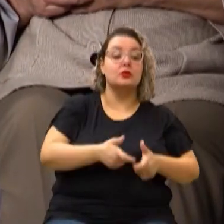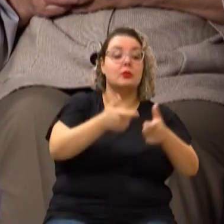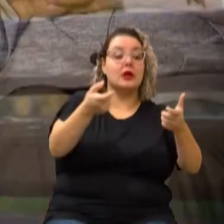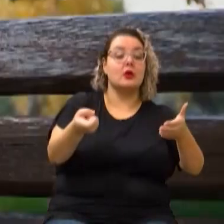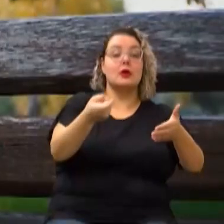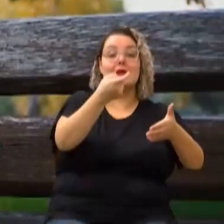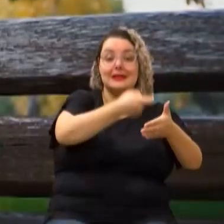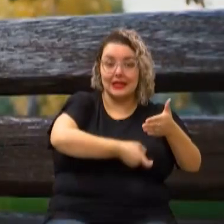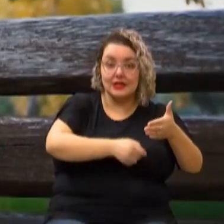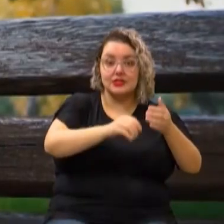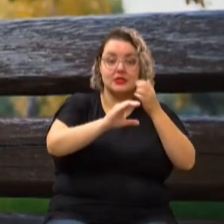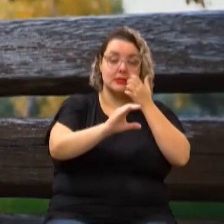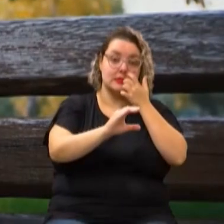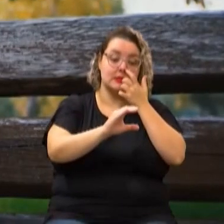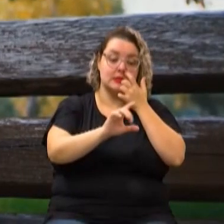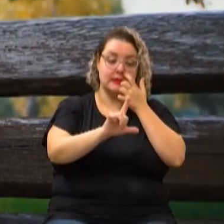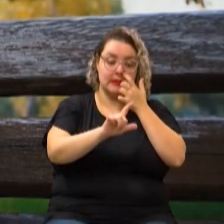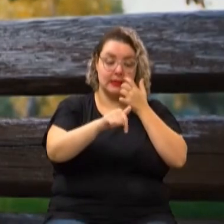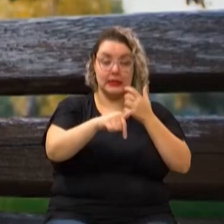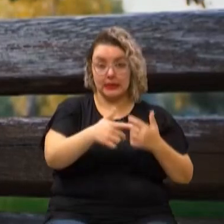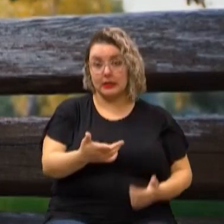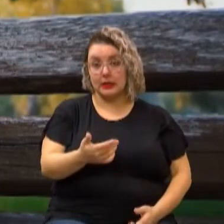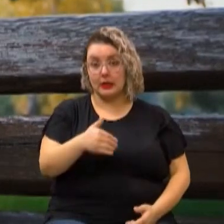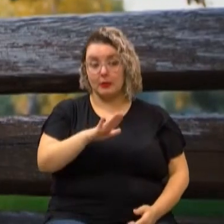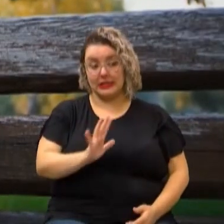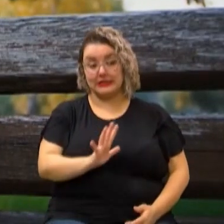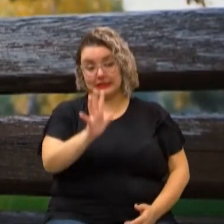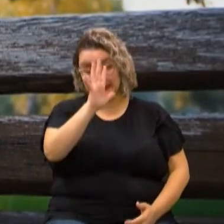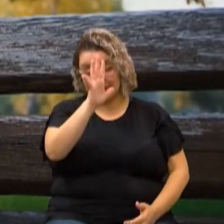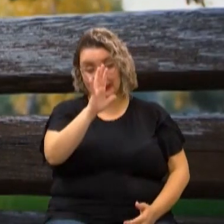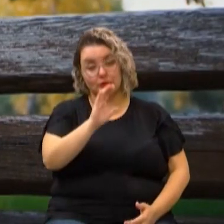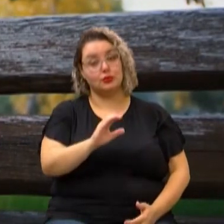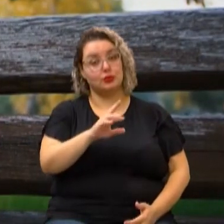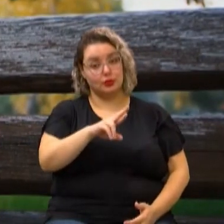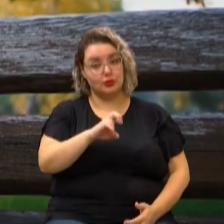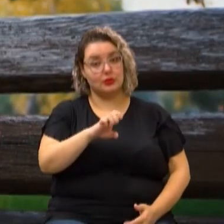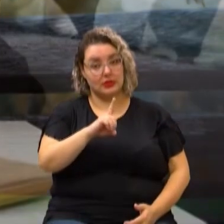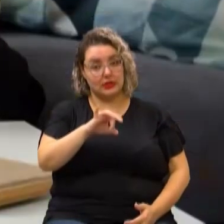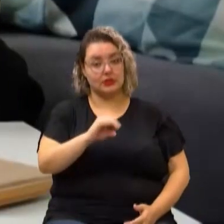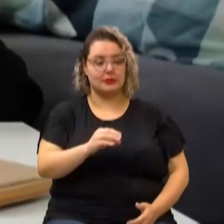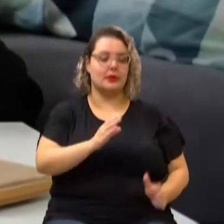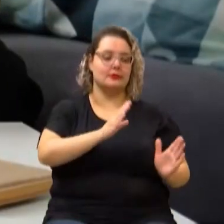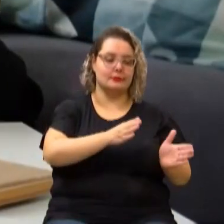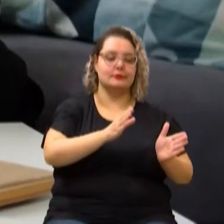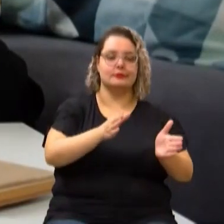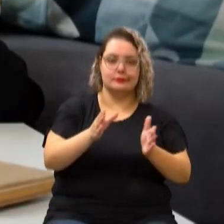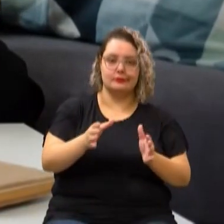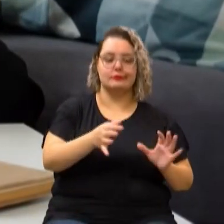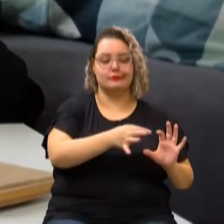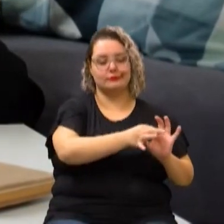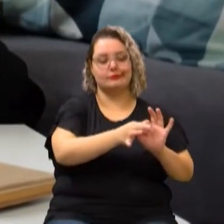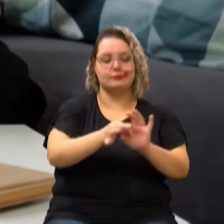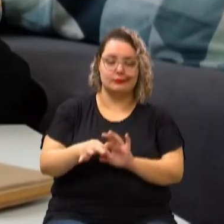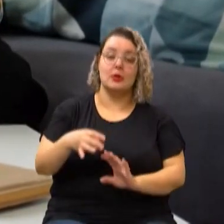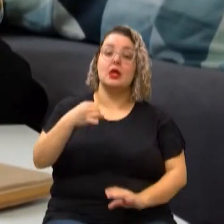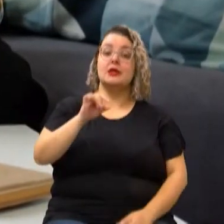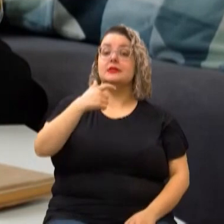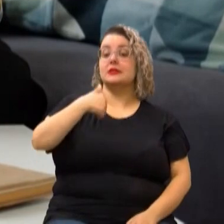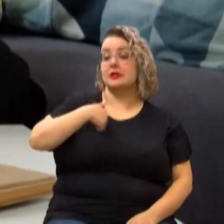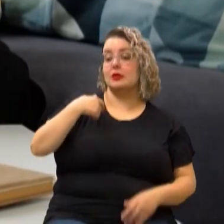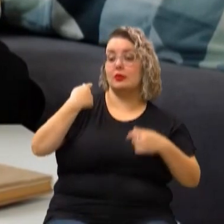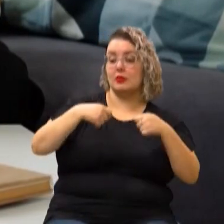vai perdendo o seu poder de consumo. Agora, professora, a gente fala muito em inflação, os noticiários sempre estão falando sobre